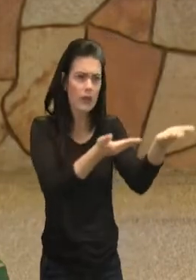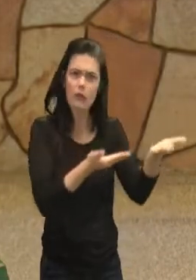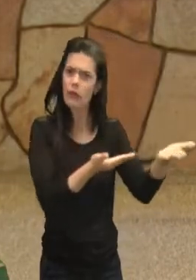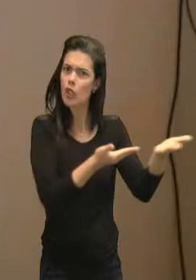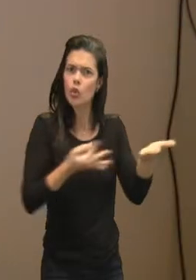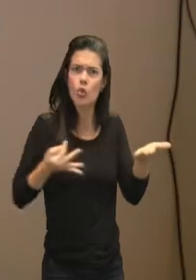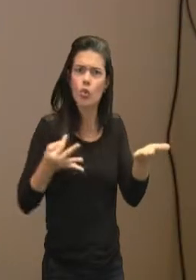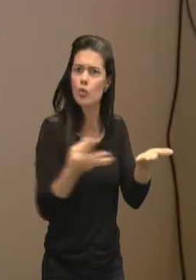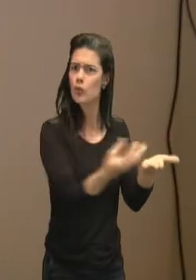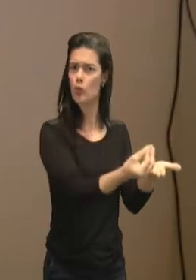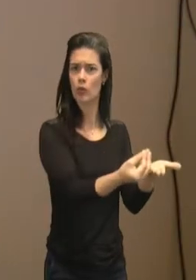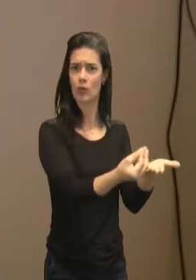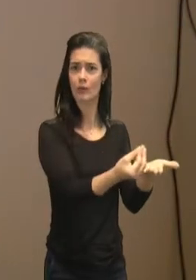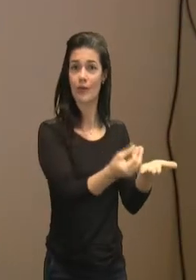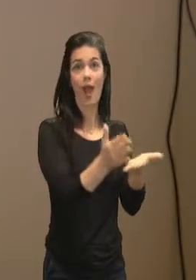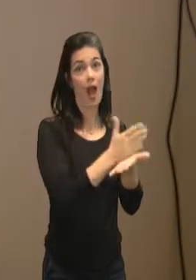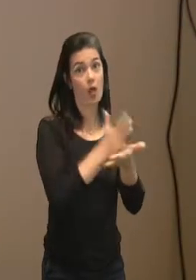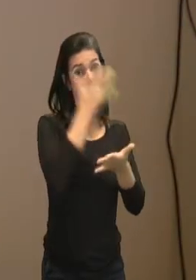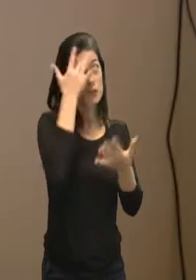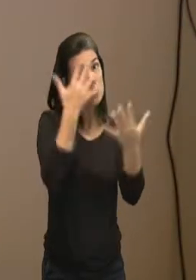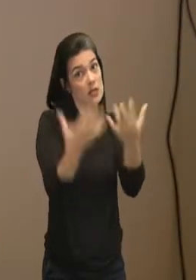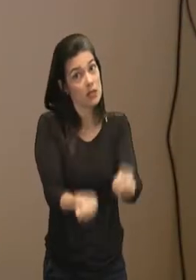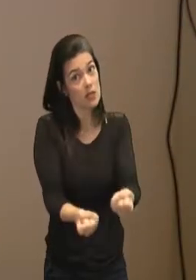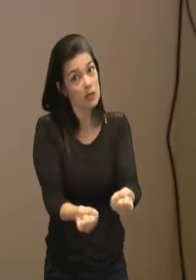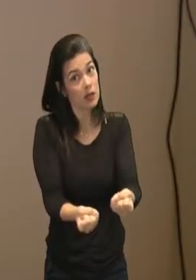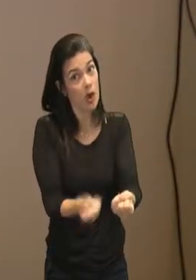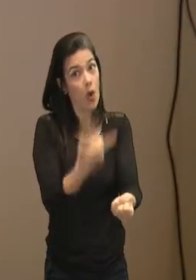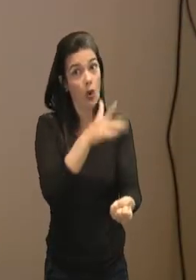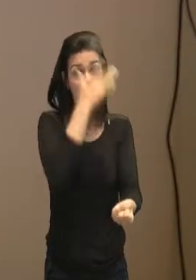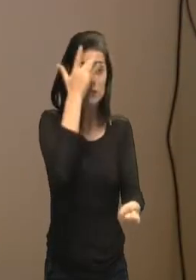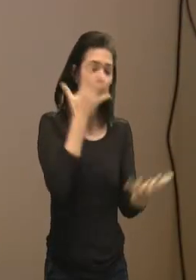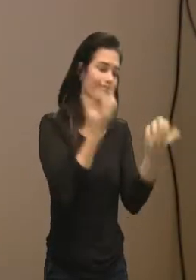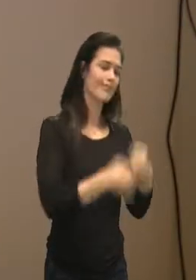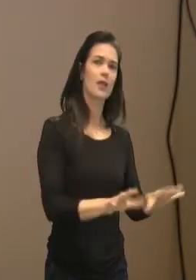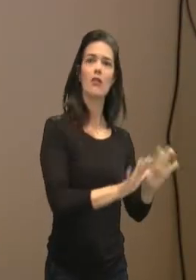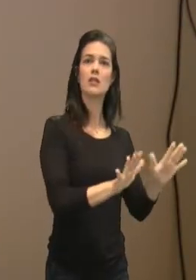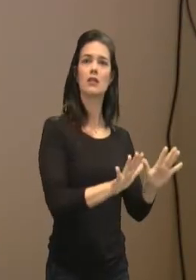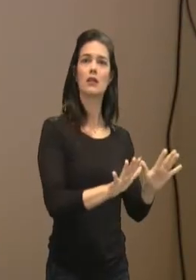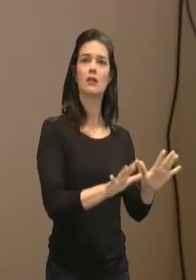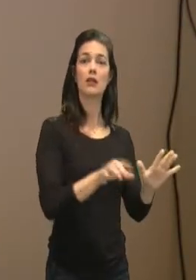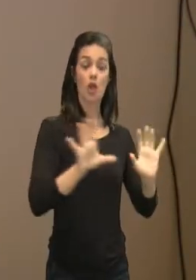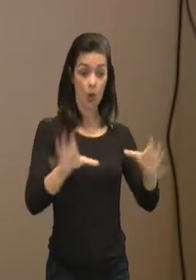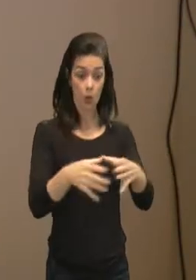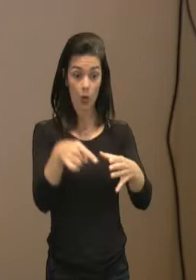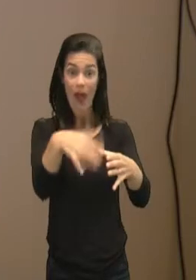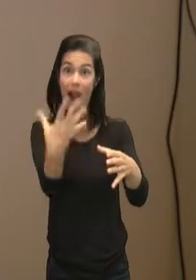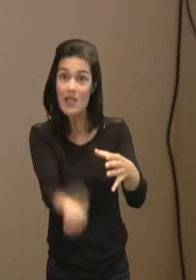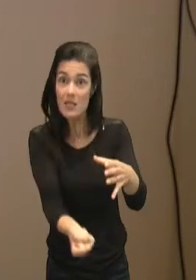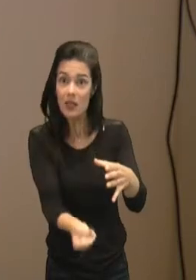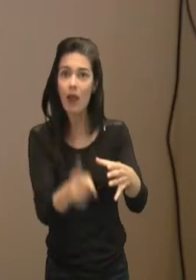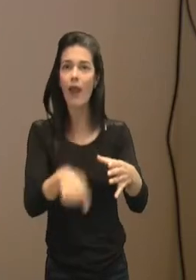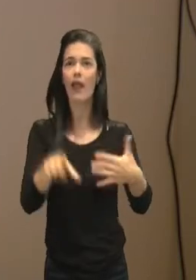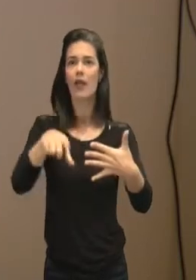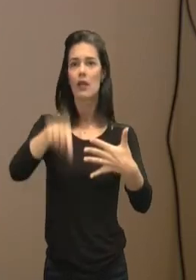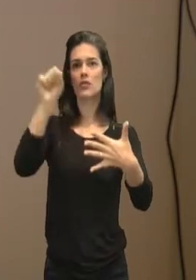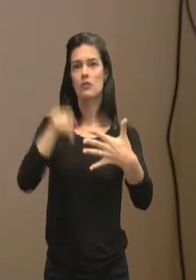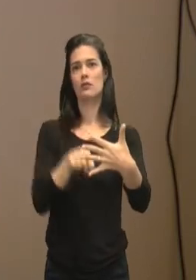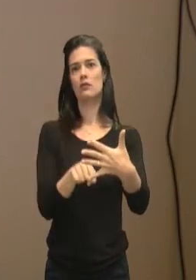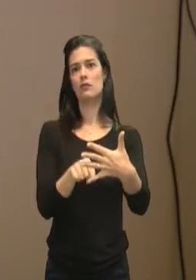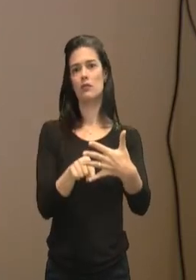E esses que aceitam são os escolhidos, os chamados, os